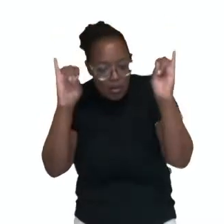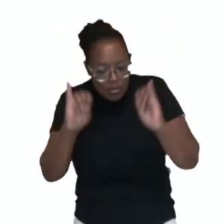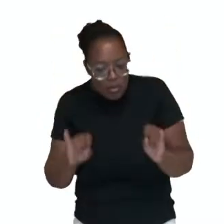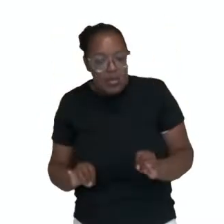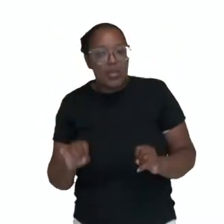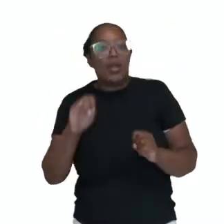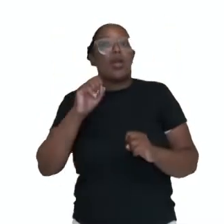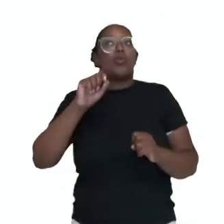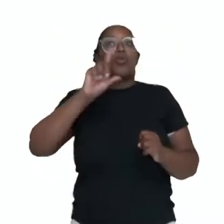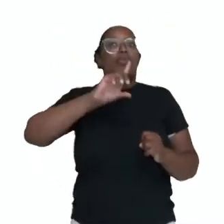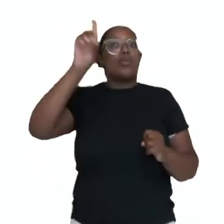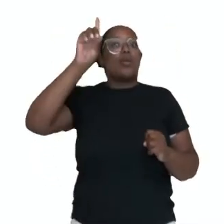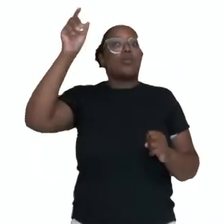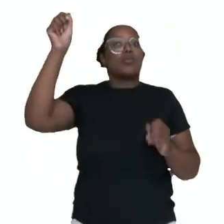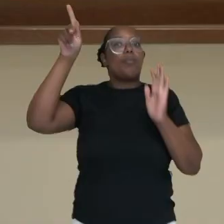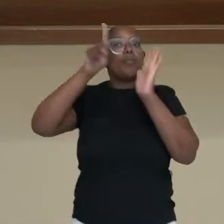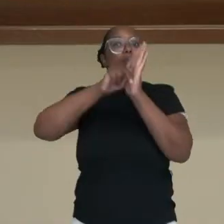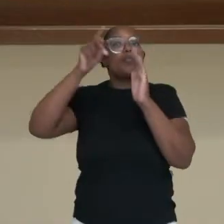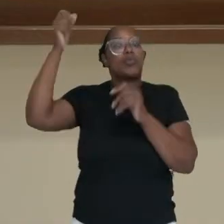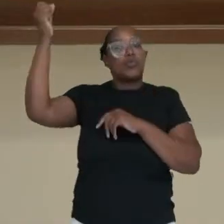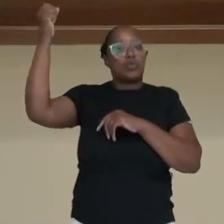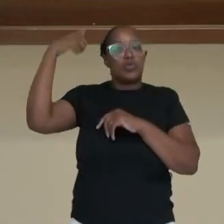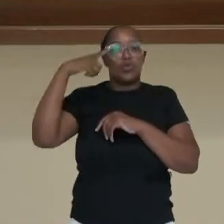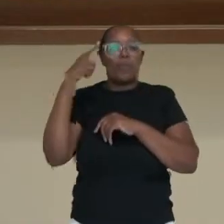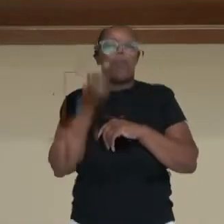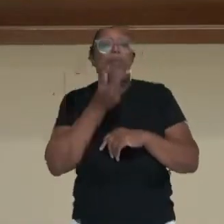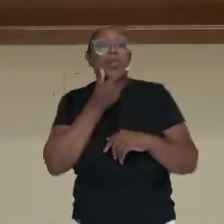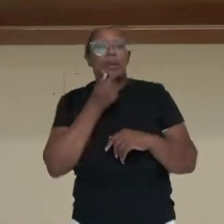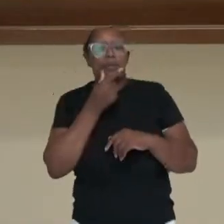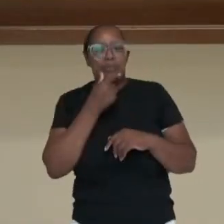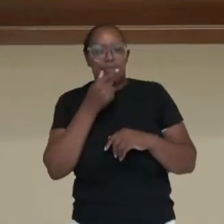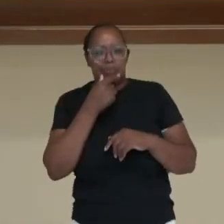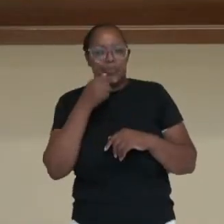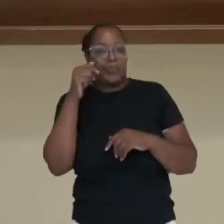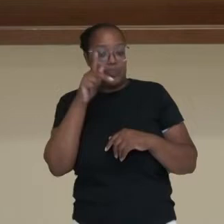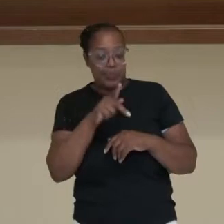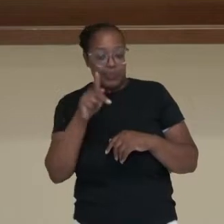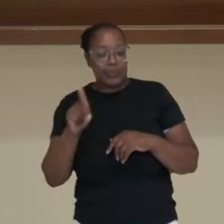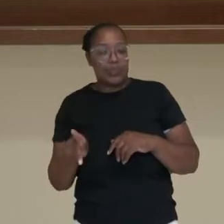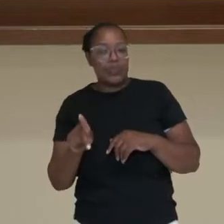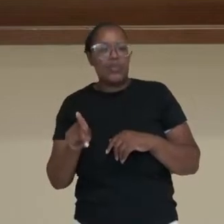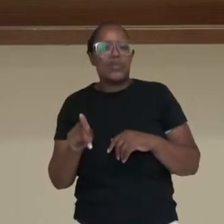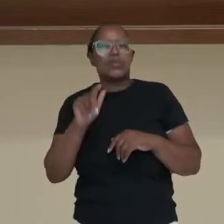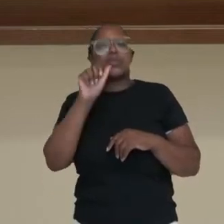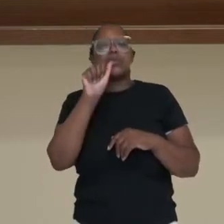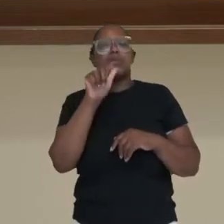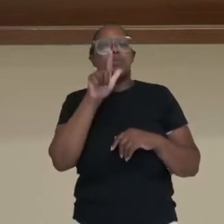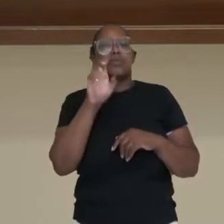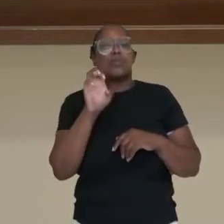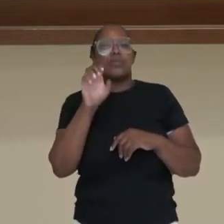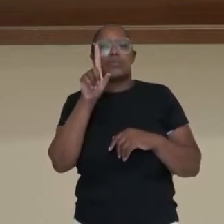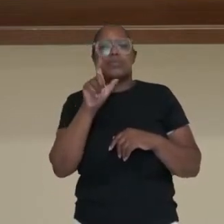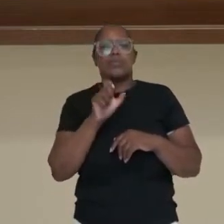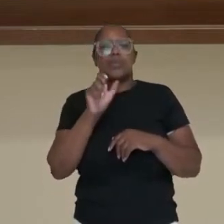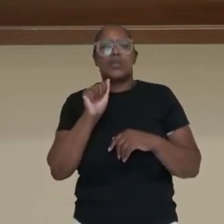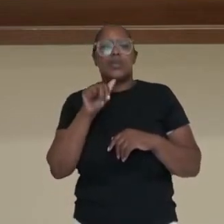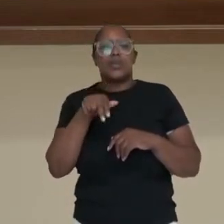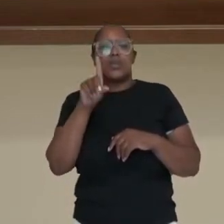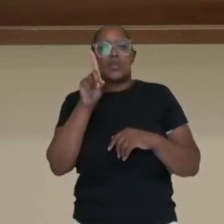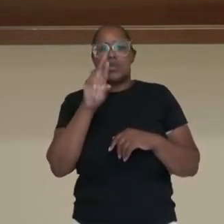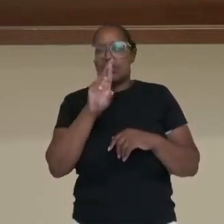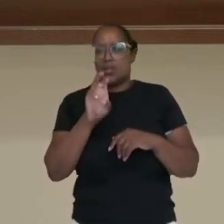verdade e da razão. Então, gente, como Aristóteles ele foi professor do Alexandre o Grande, a gente sabe que o Alexandre foi um